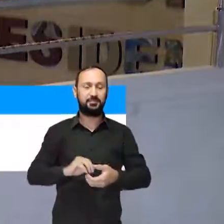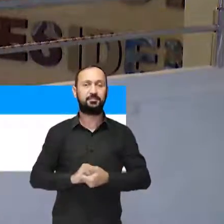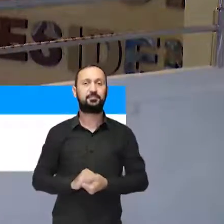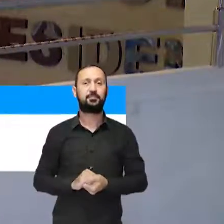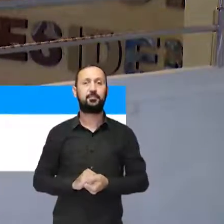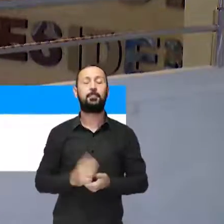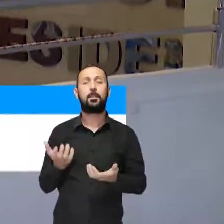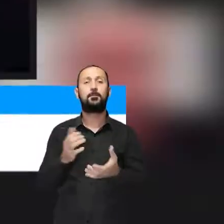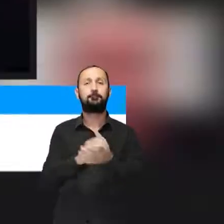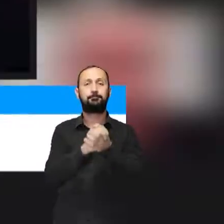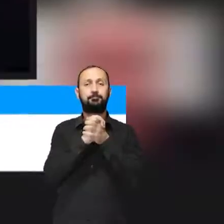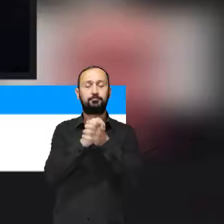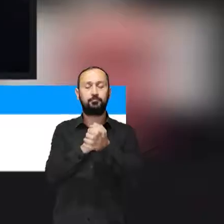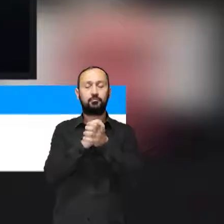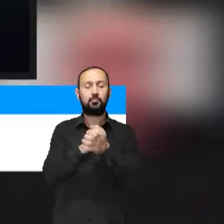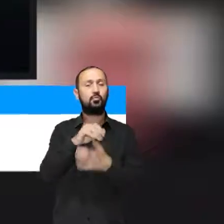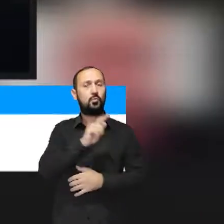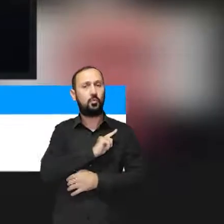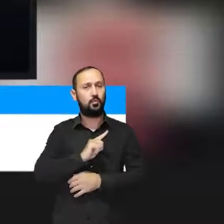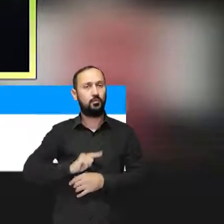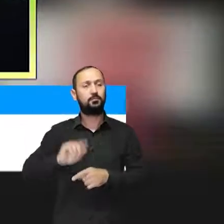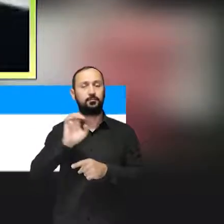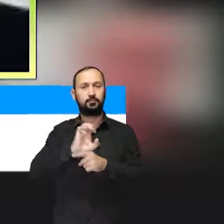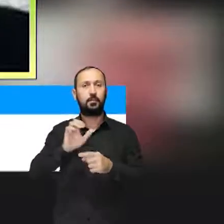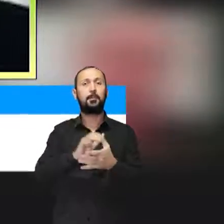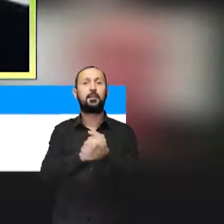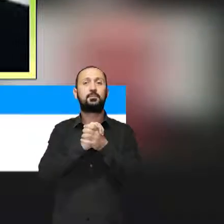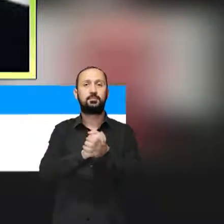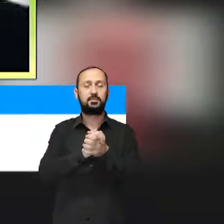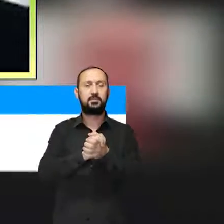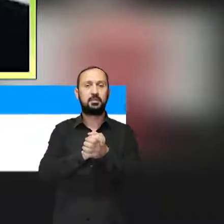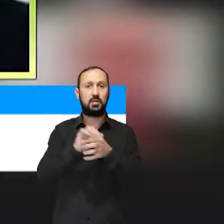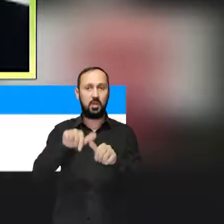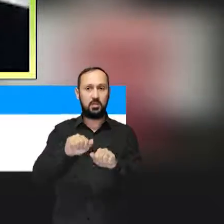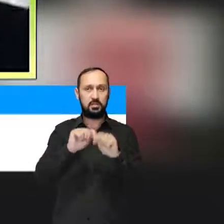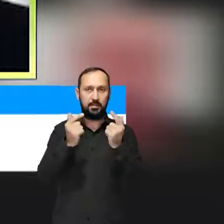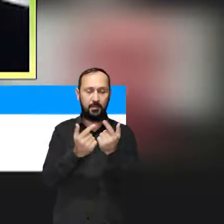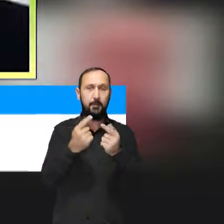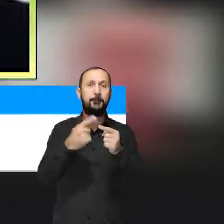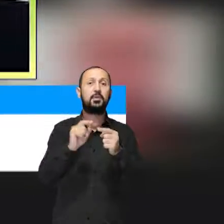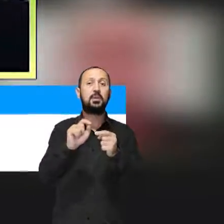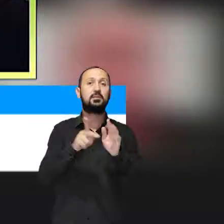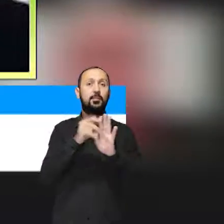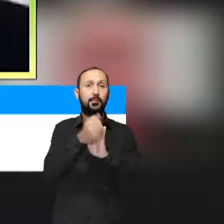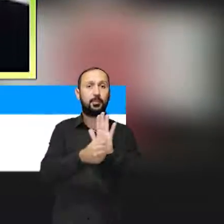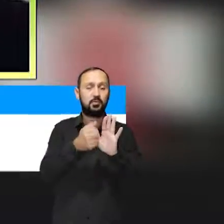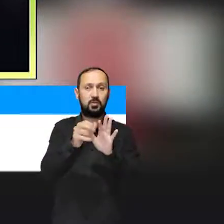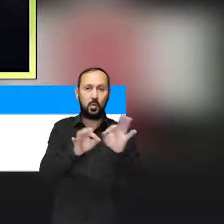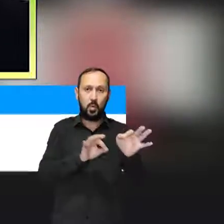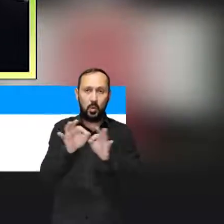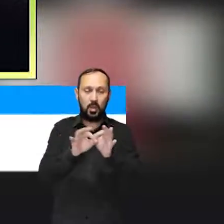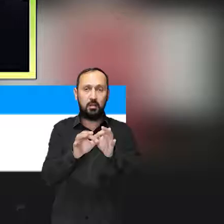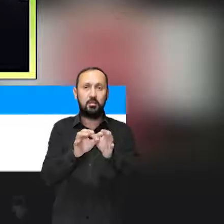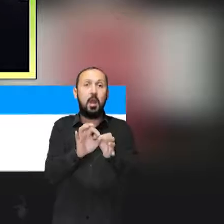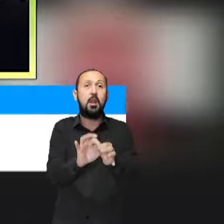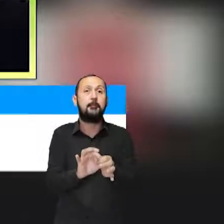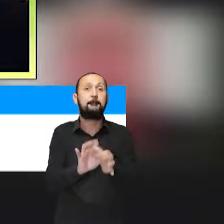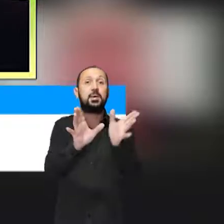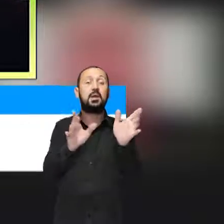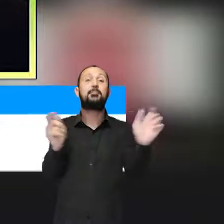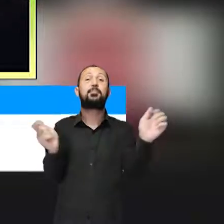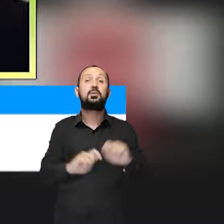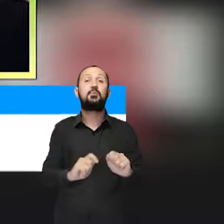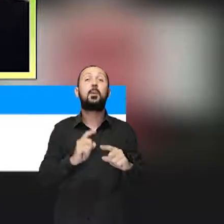intensidades diferentes. Parabenizando o governo do estado e parabenizando esta casa, porque esses programas hoje estão sendo